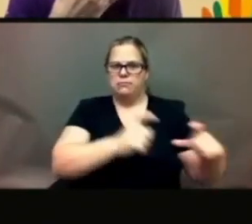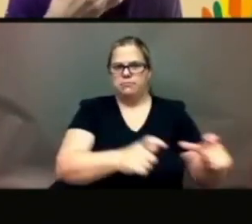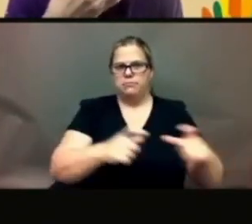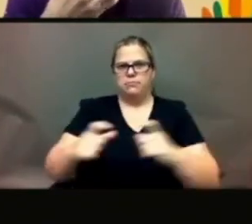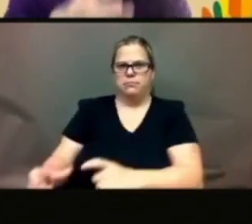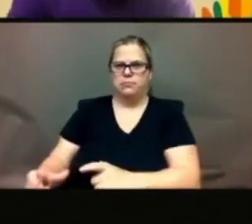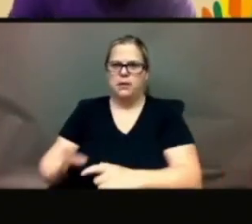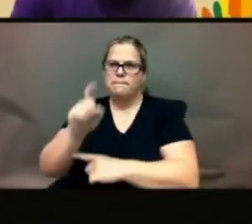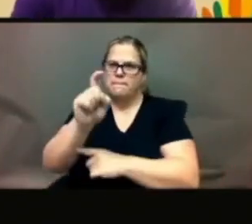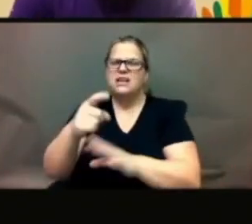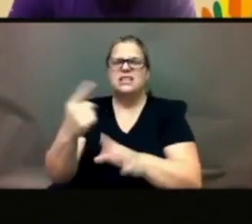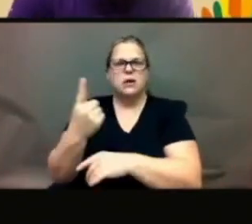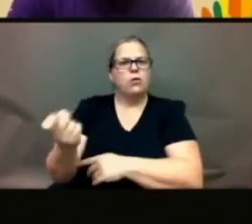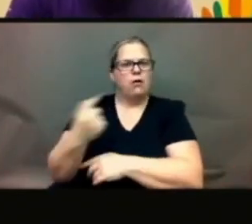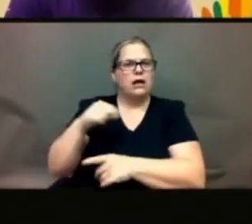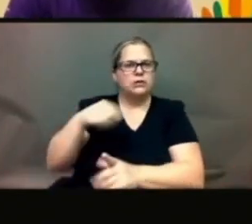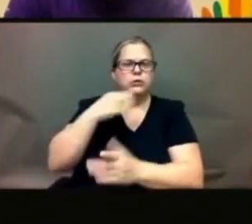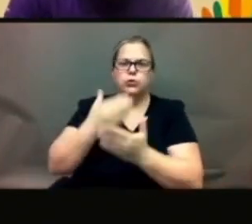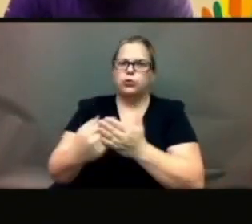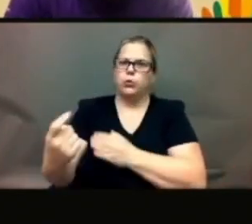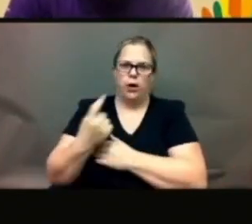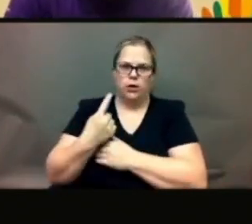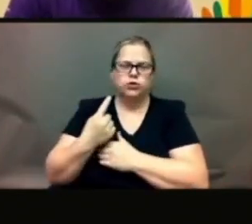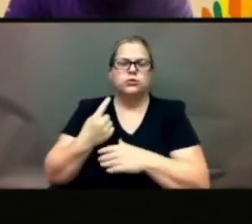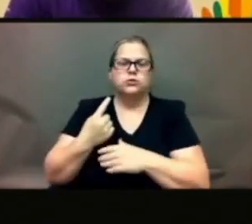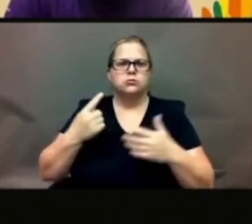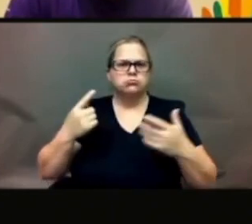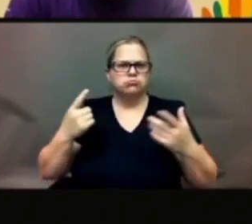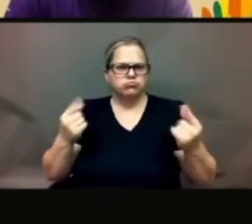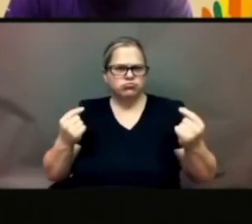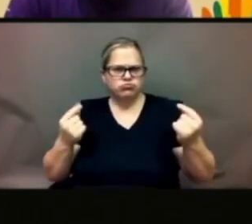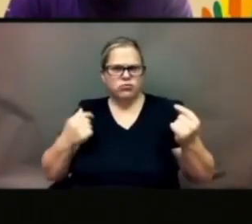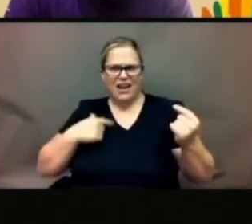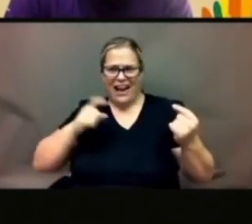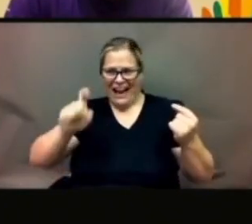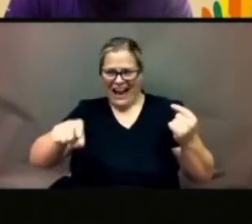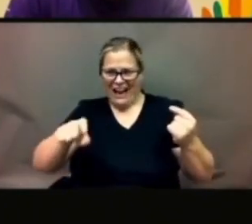Quando a gente faz, quando nós temos um touchpad que pode ser conector.